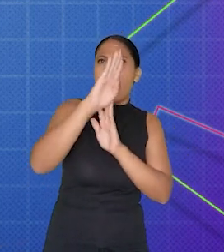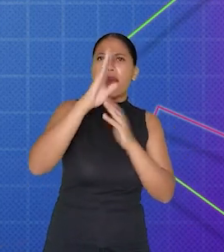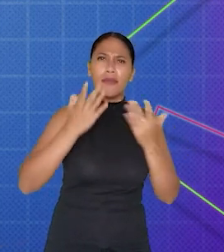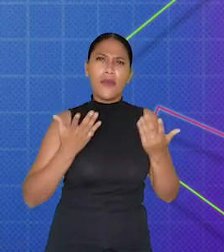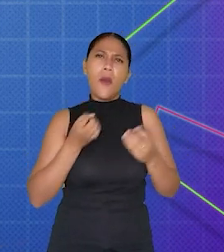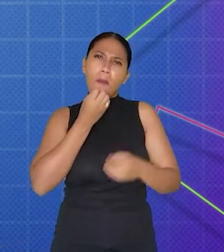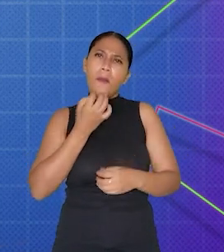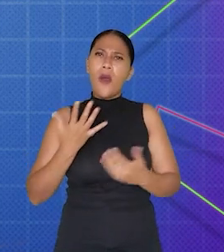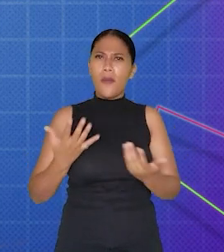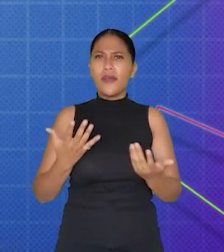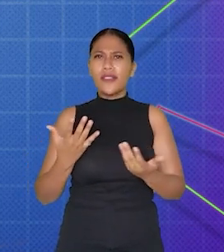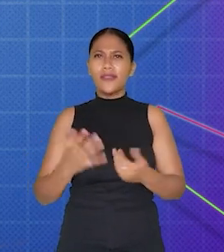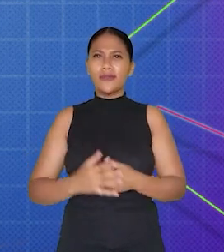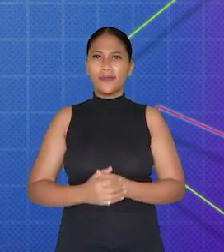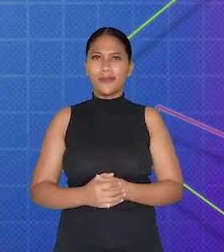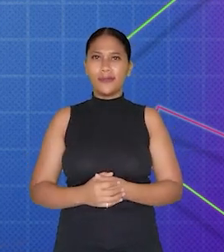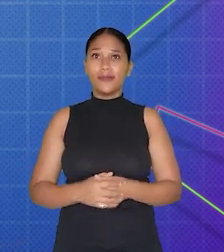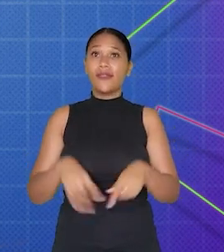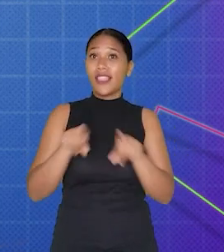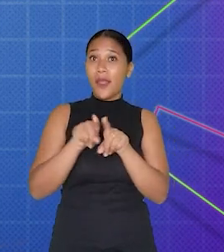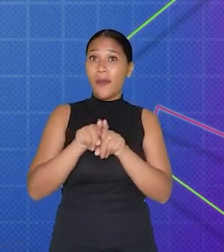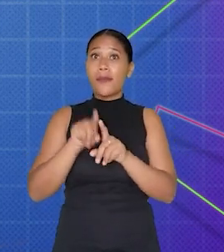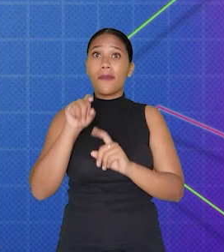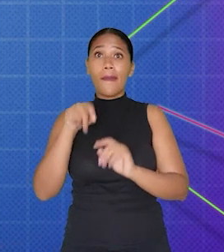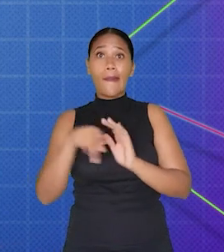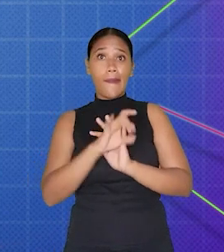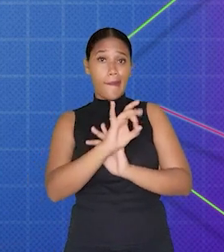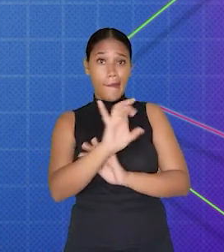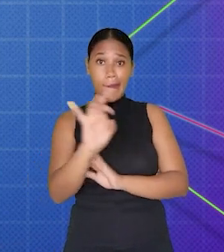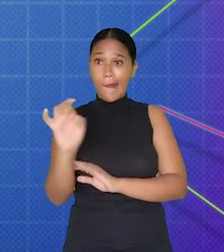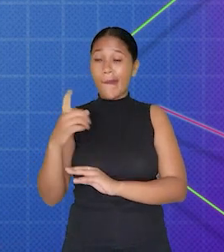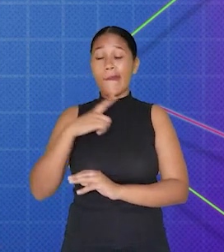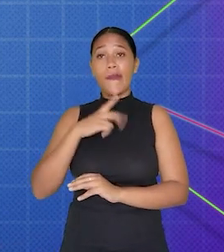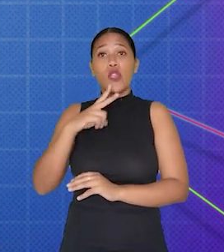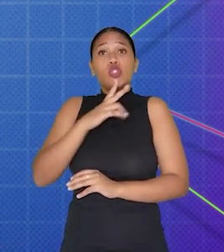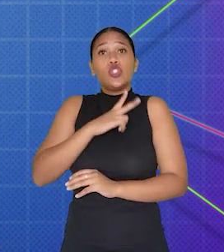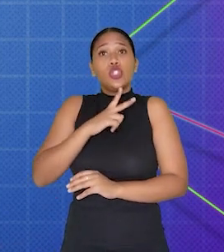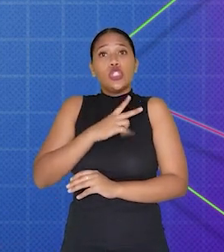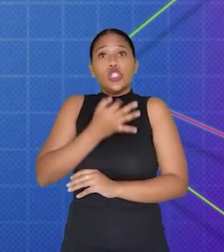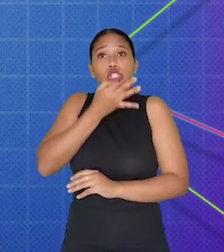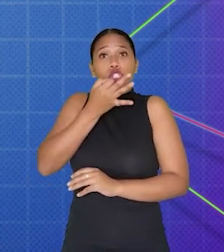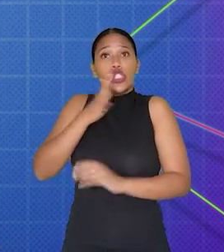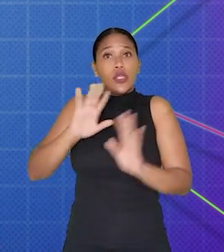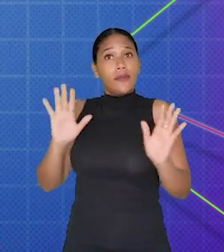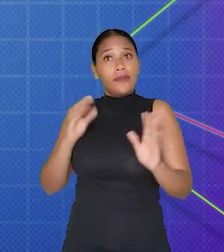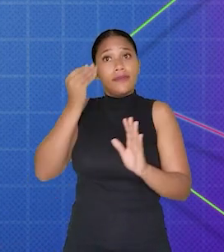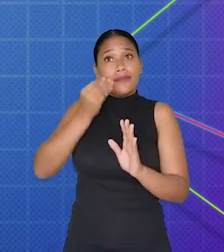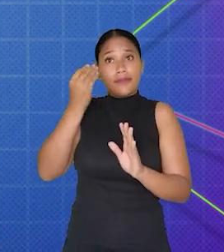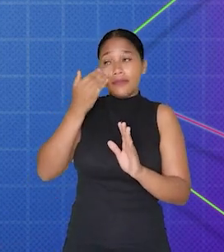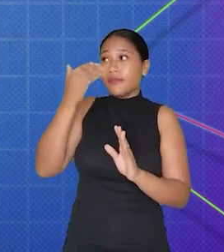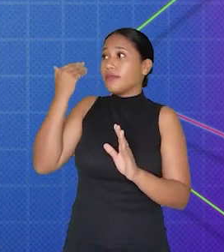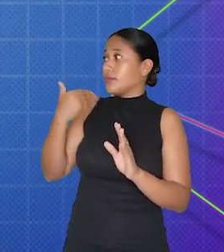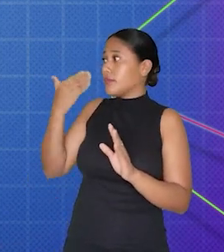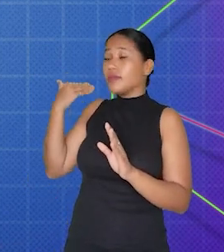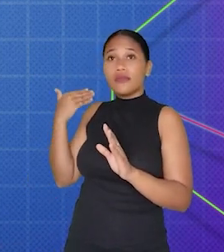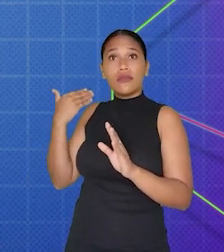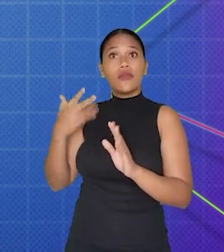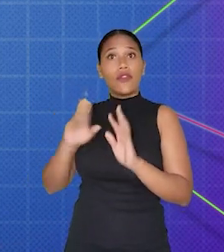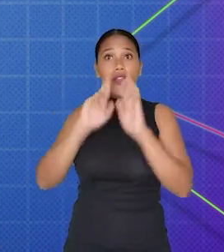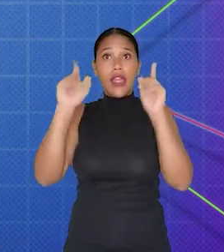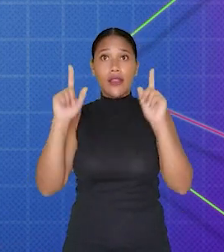jogador possa atingir um bom nível de habilidade. Além disso, cada jogador tem um estilo de aprendizagem e experiências